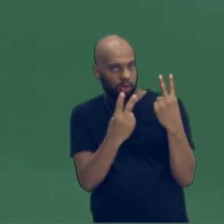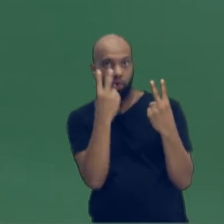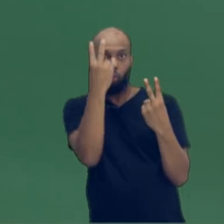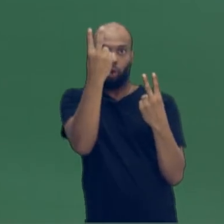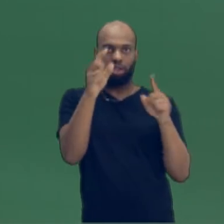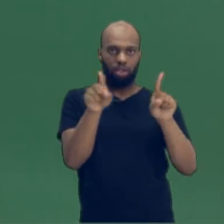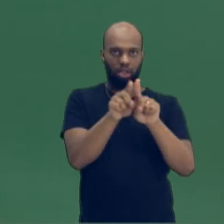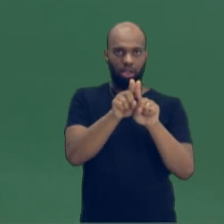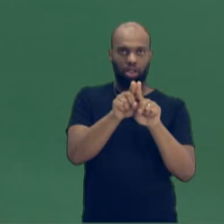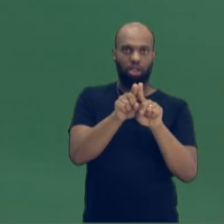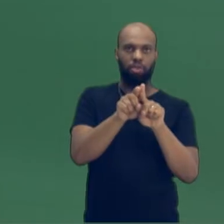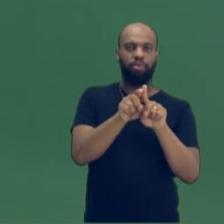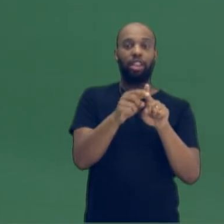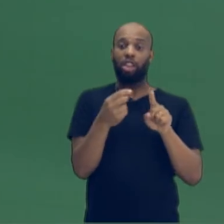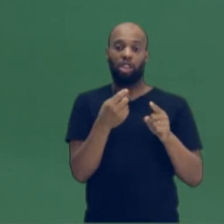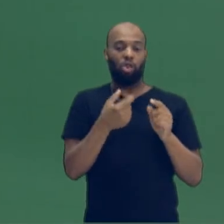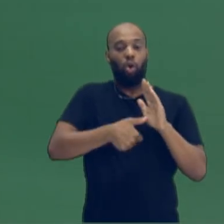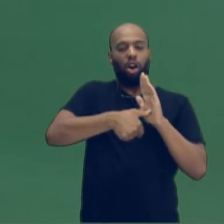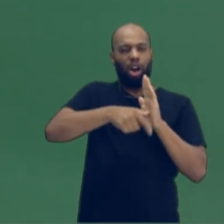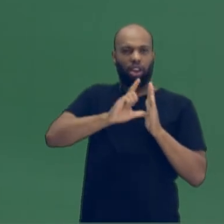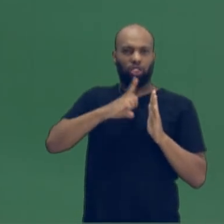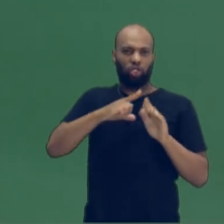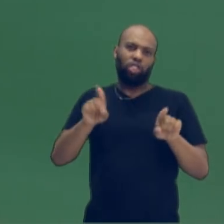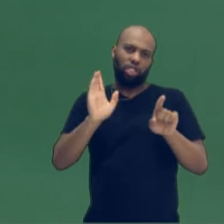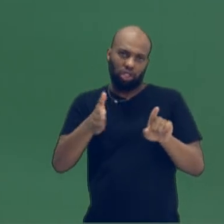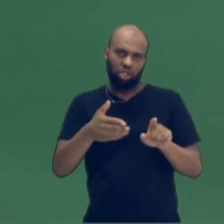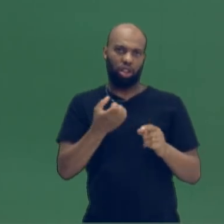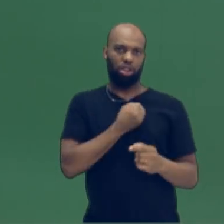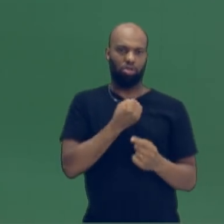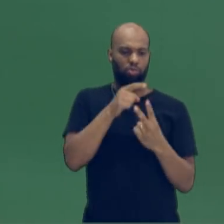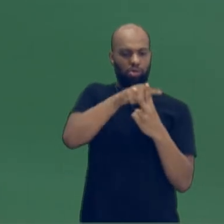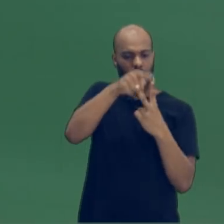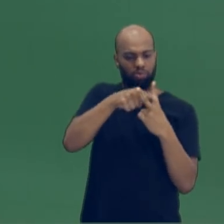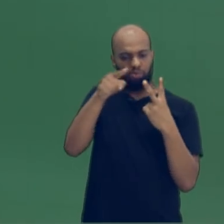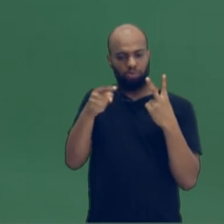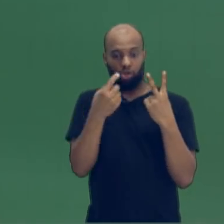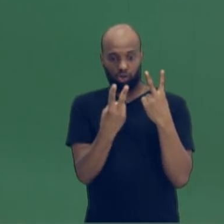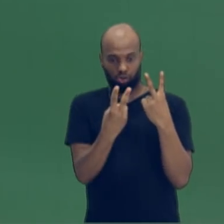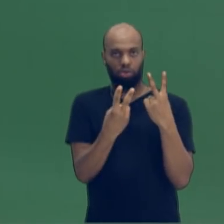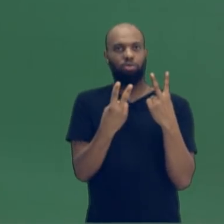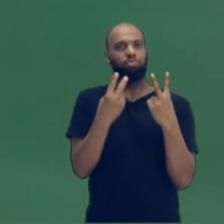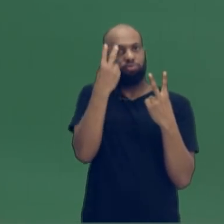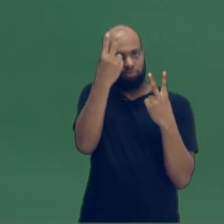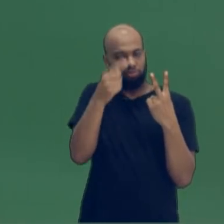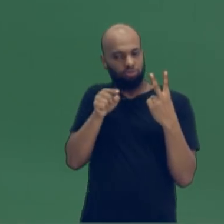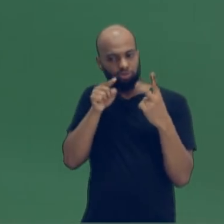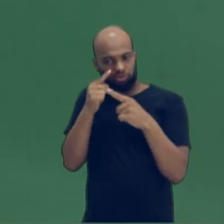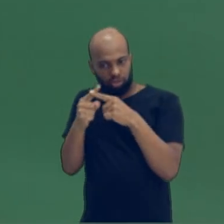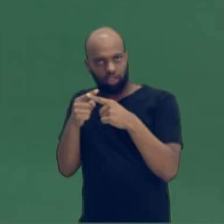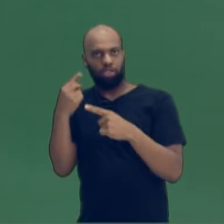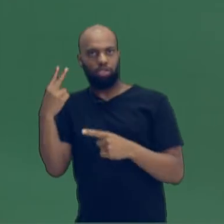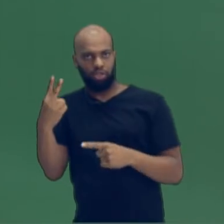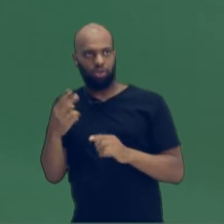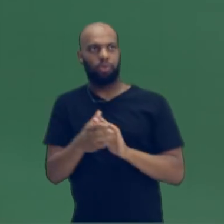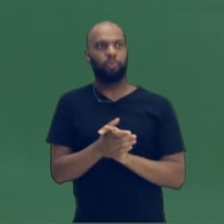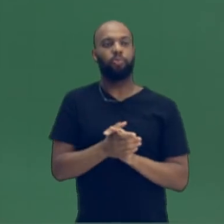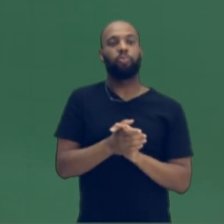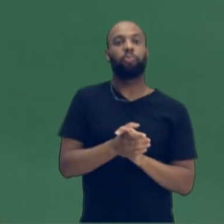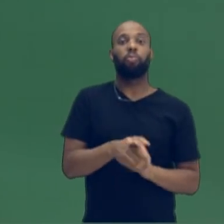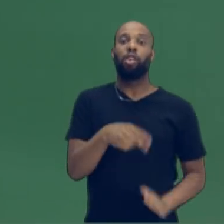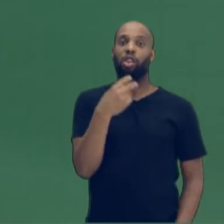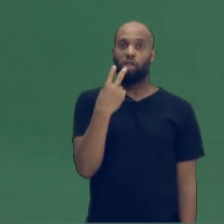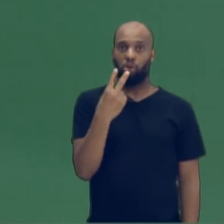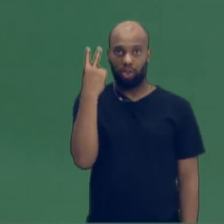2 que nós já tínhamos aqui na raiz, no radical. 2 elevado ao quadrado, 4,